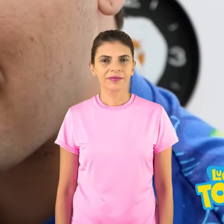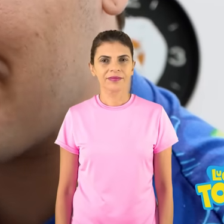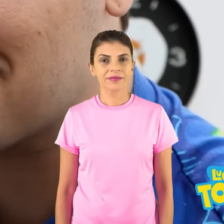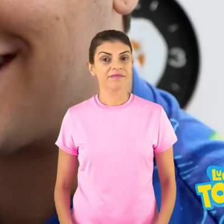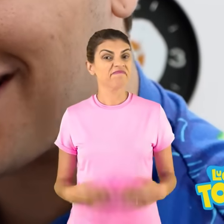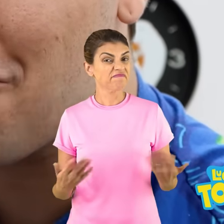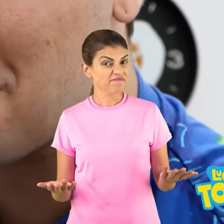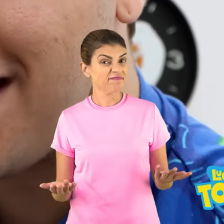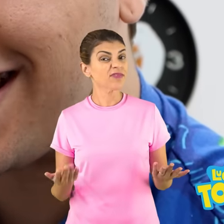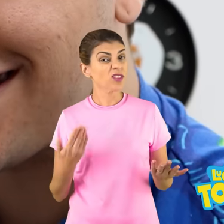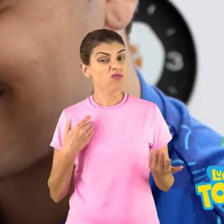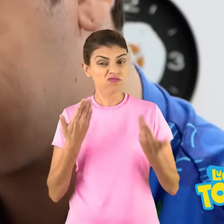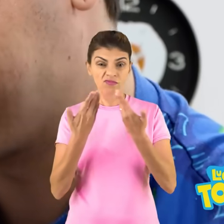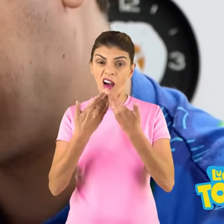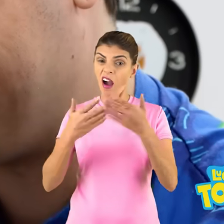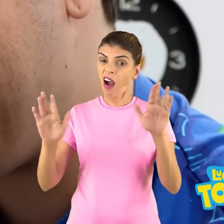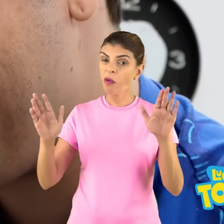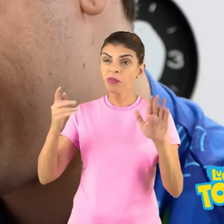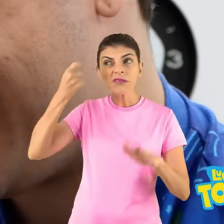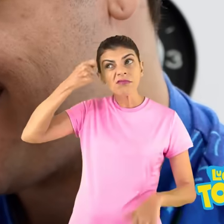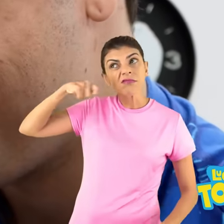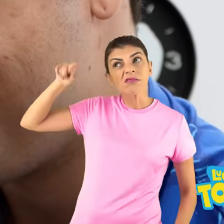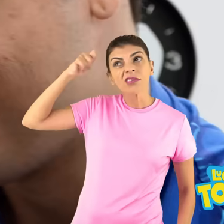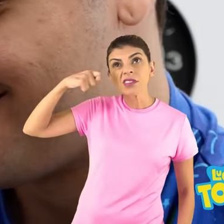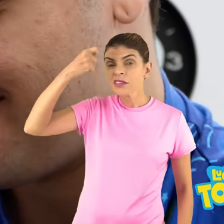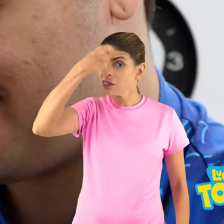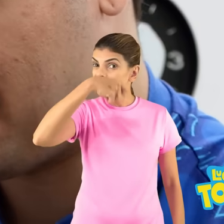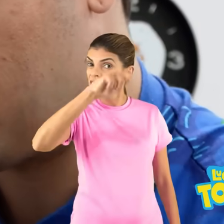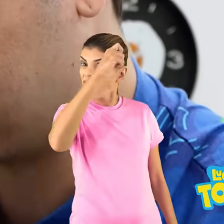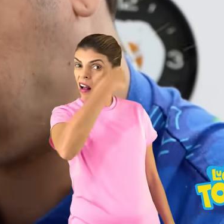Acho que eu vou abrir um salão de beleza.